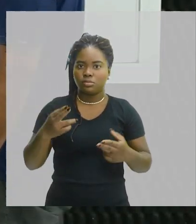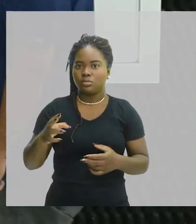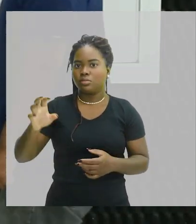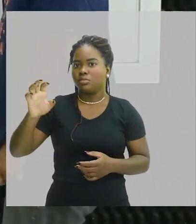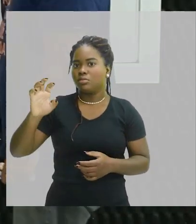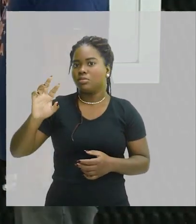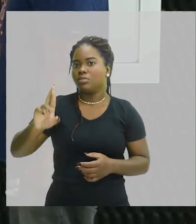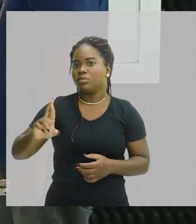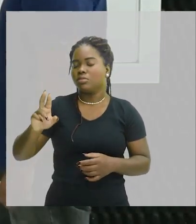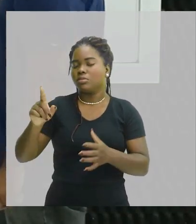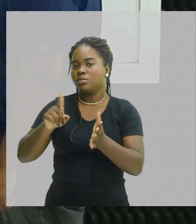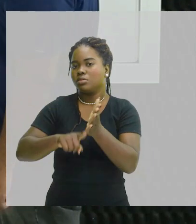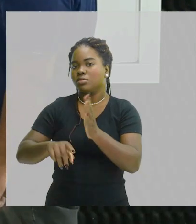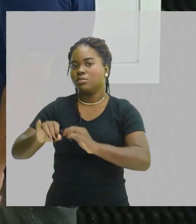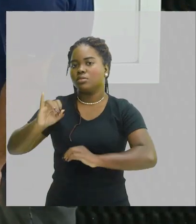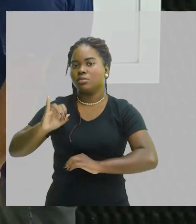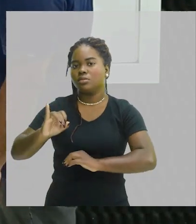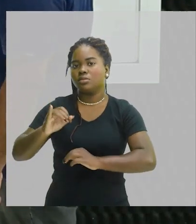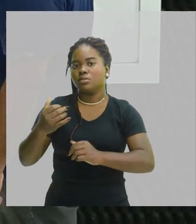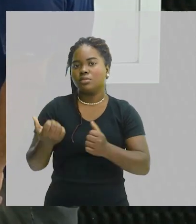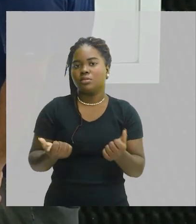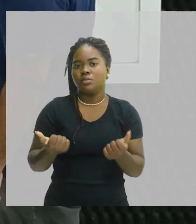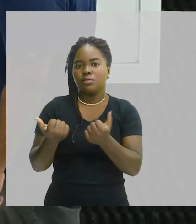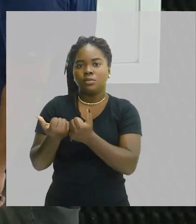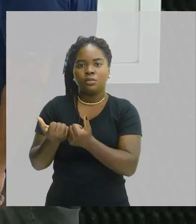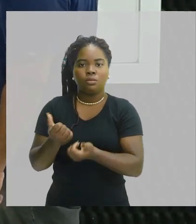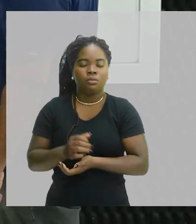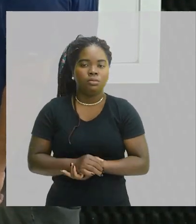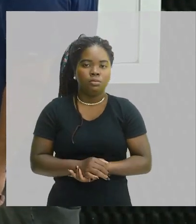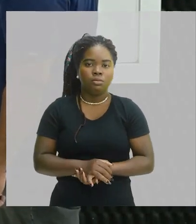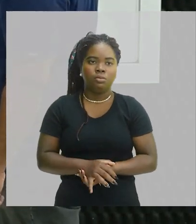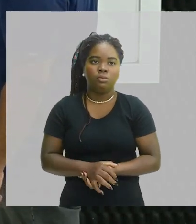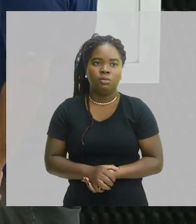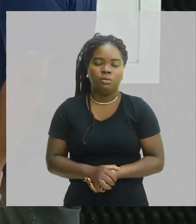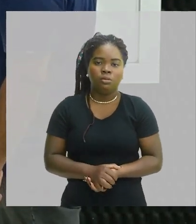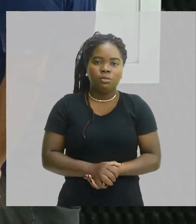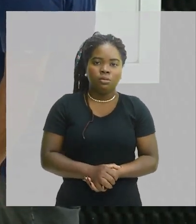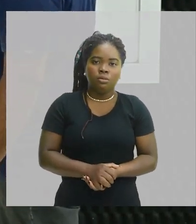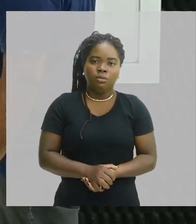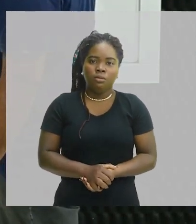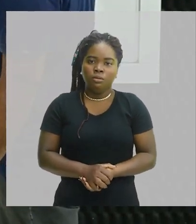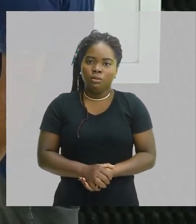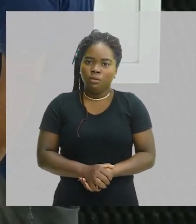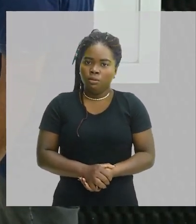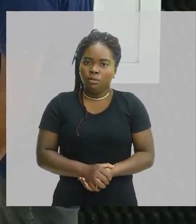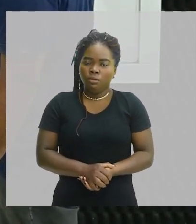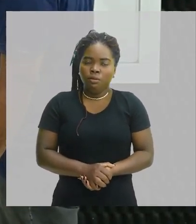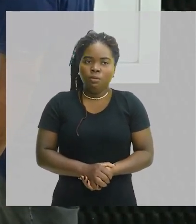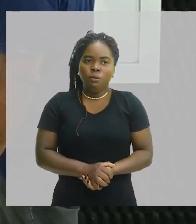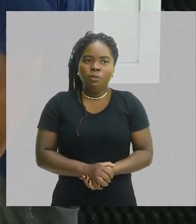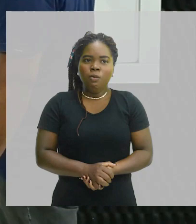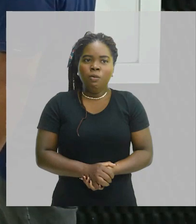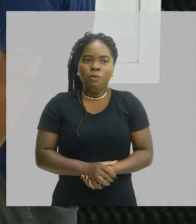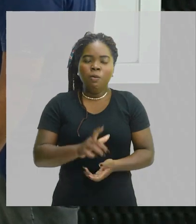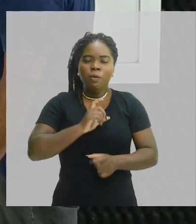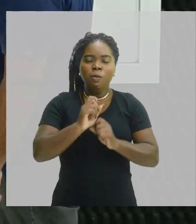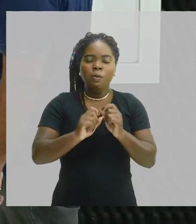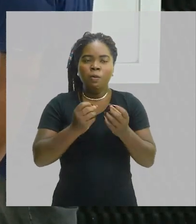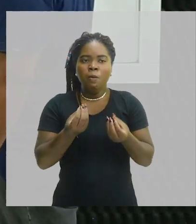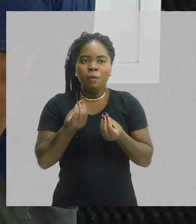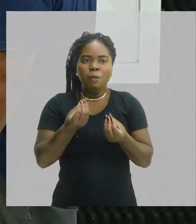I, posso colocar aqui em evidência, né? Ó, epsilon' mais R,